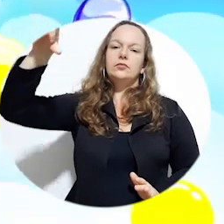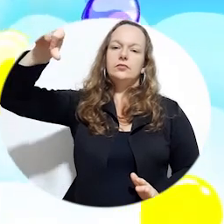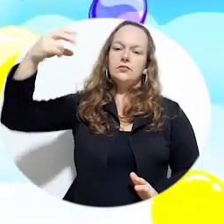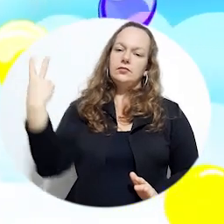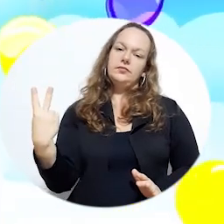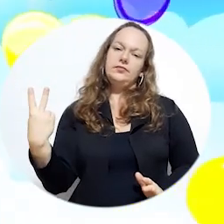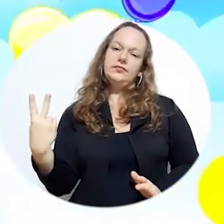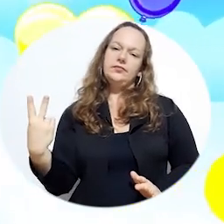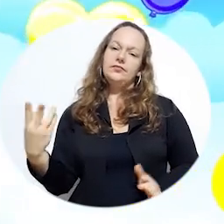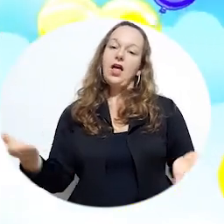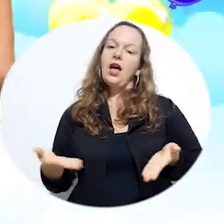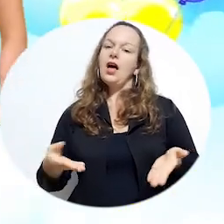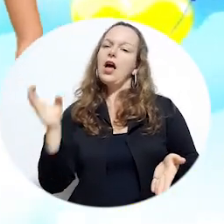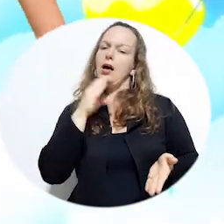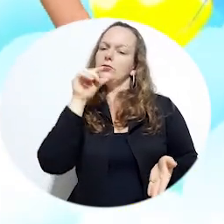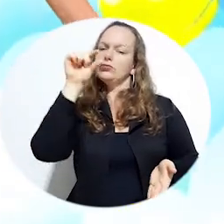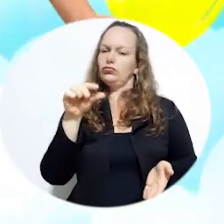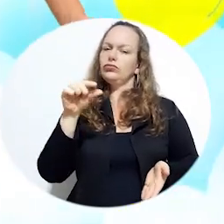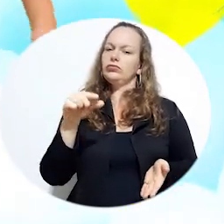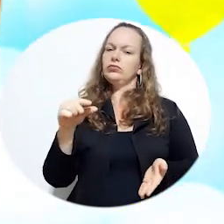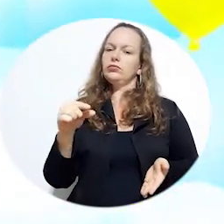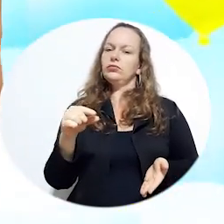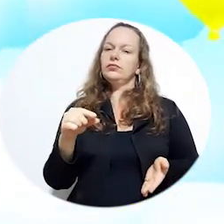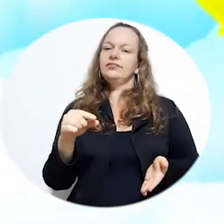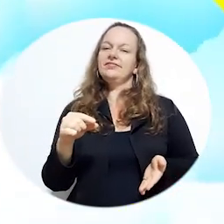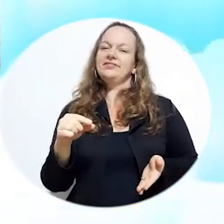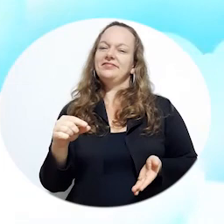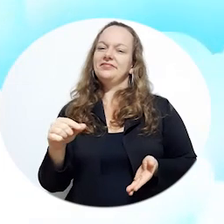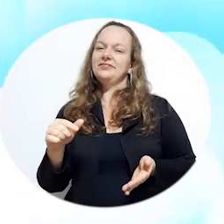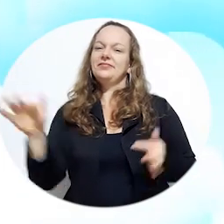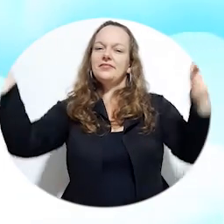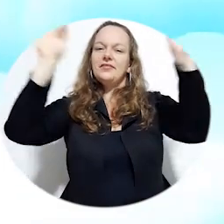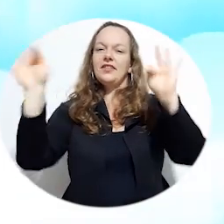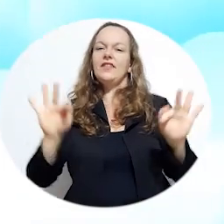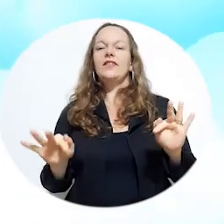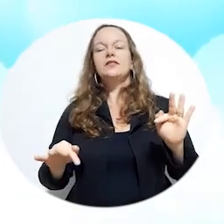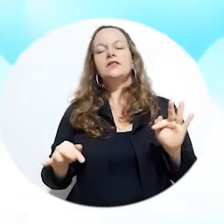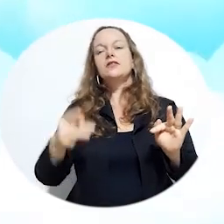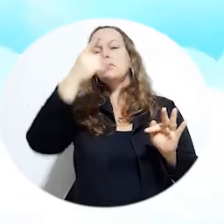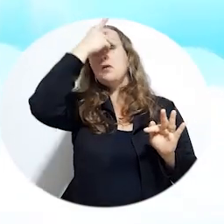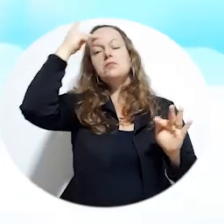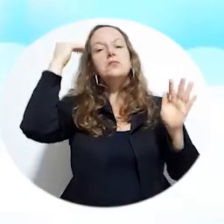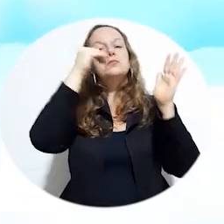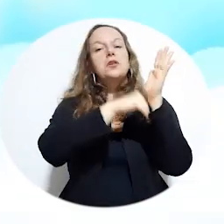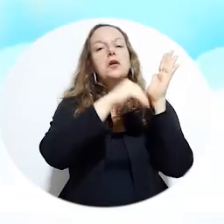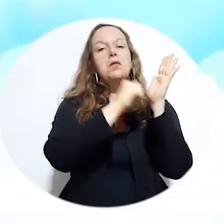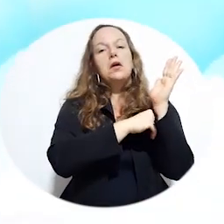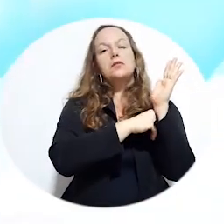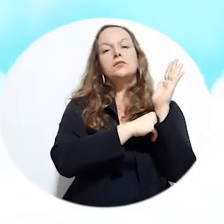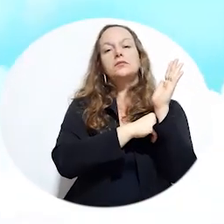119:2. Agora vamos tentar bem mais rapidinho, tá? Felizes os que guardam os mandamentos